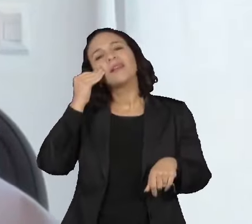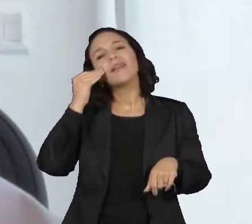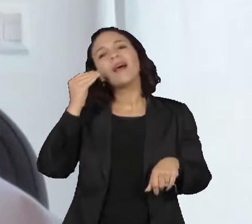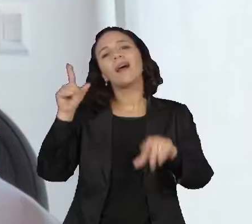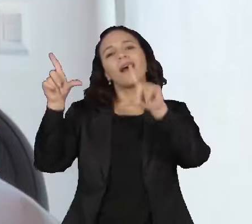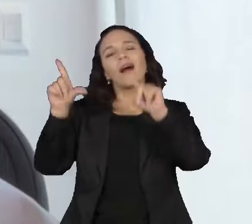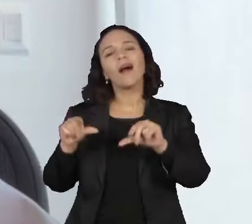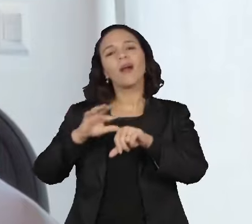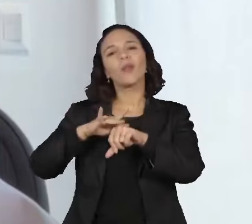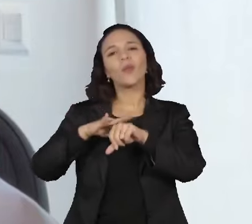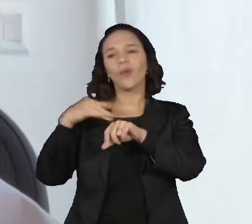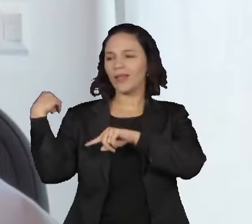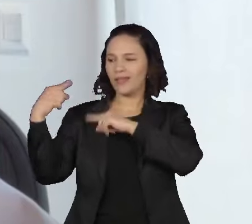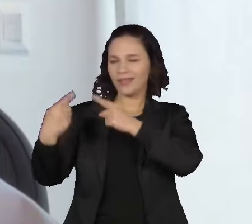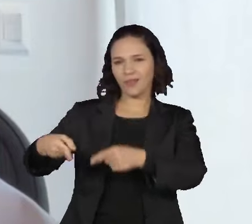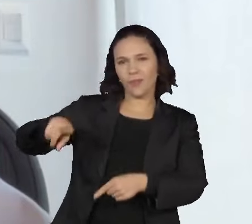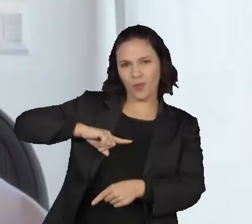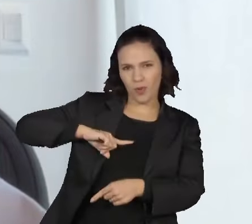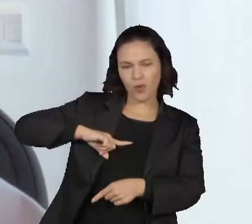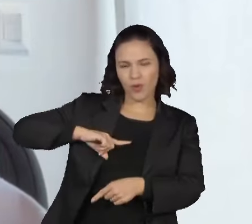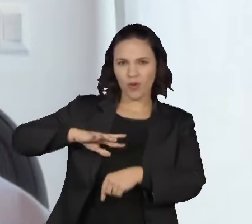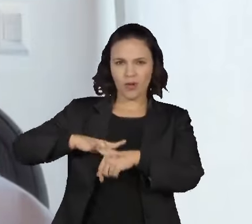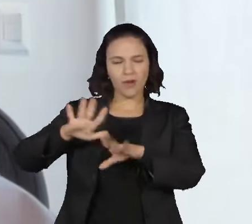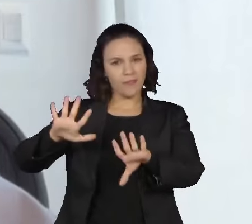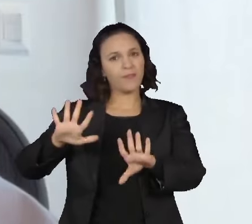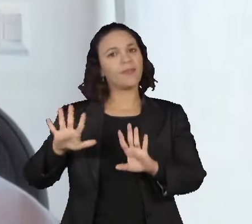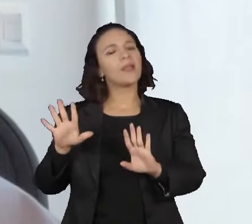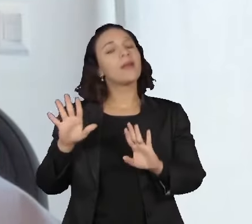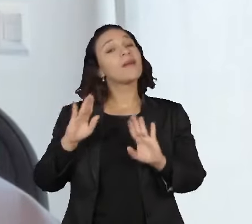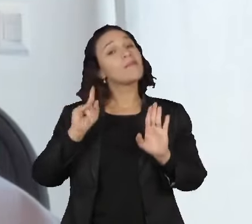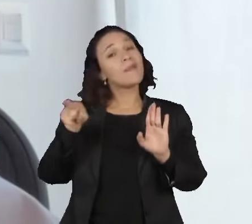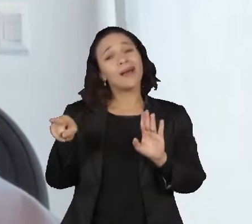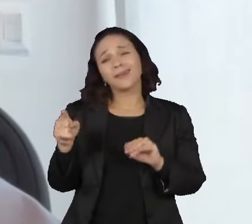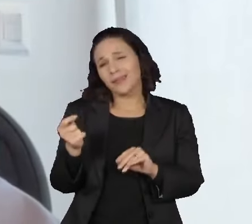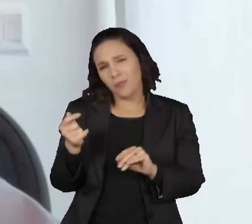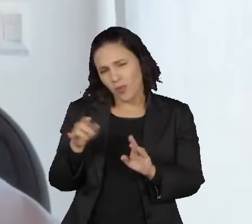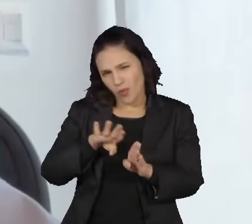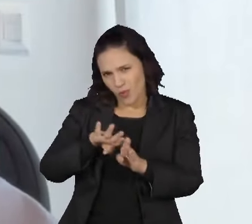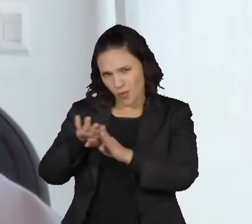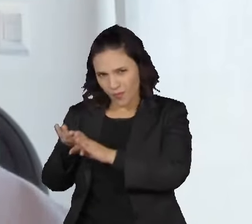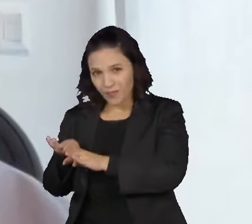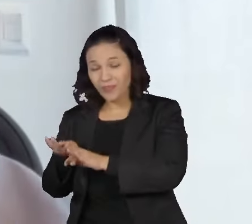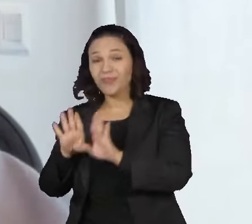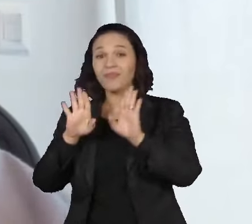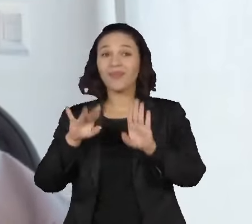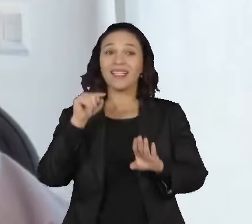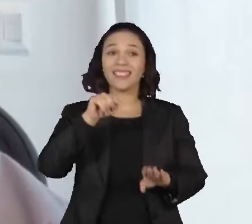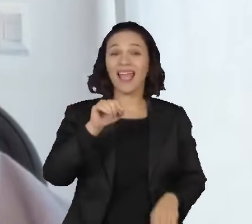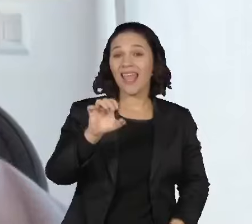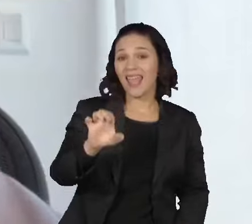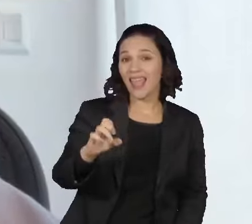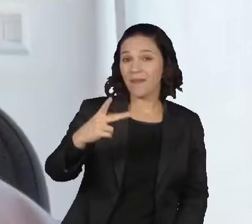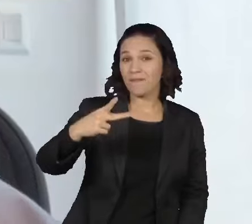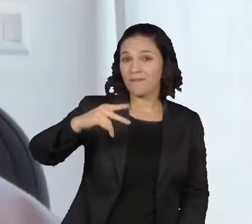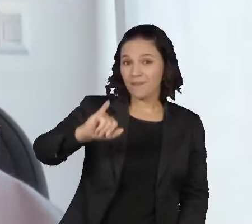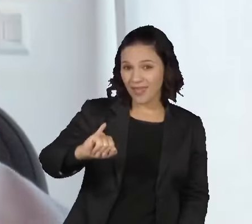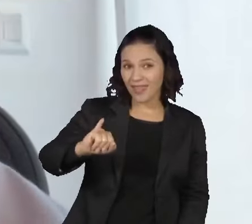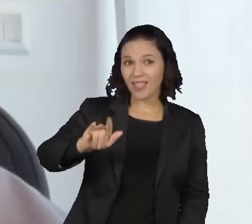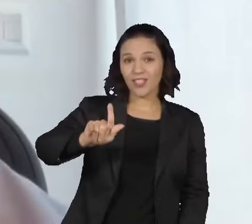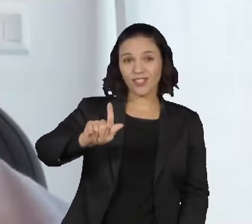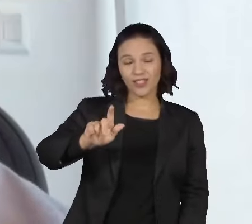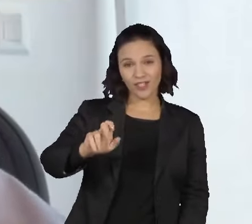genéticas sérias e tudo isso. Só que essa parte que a gente chama de epigenética,